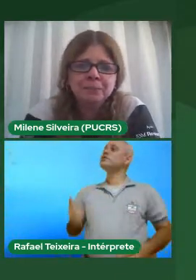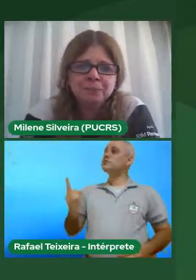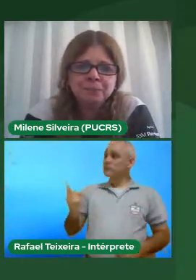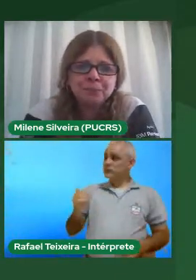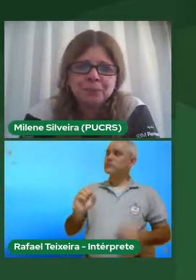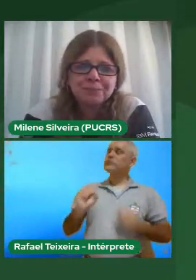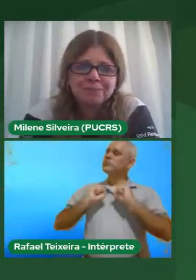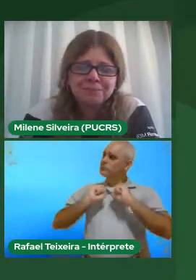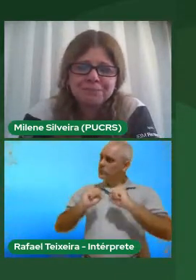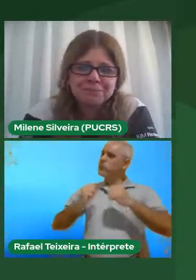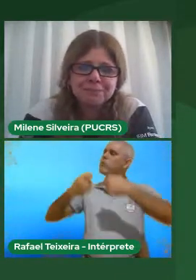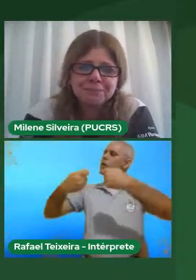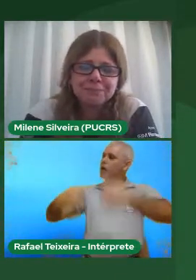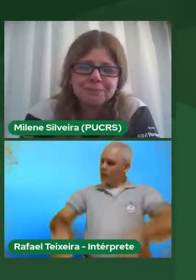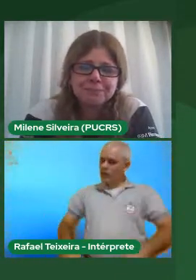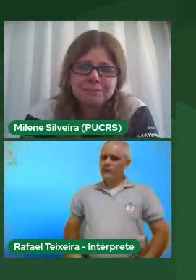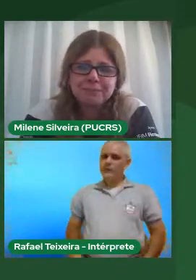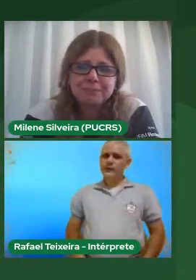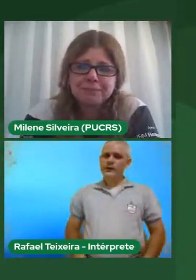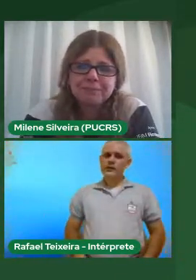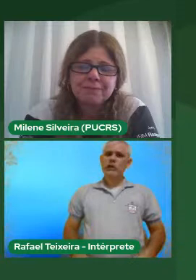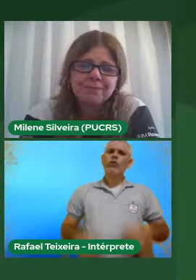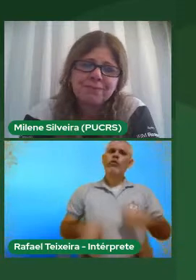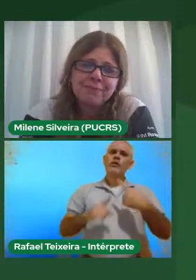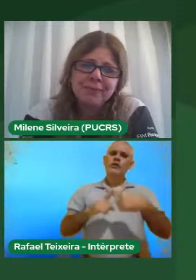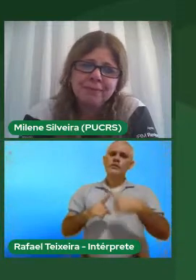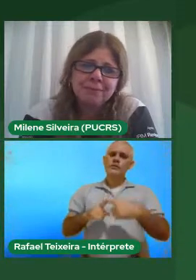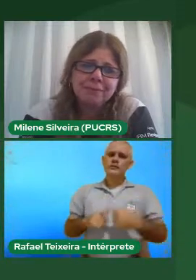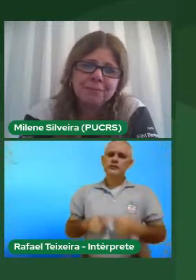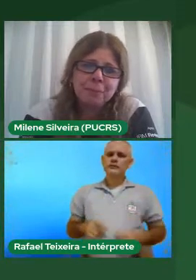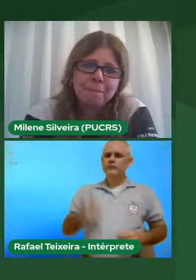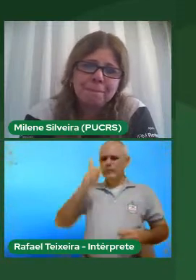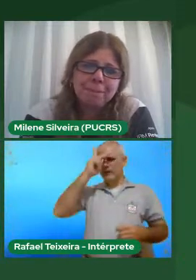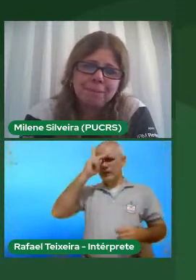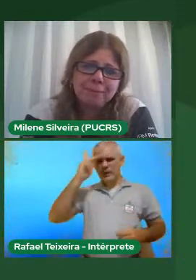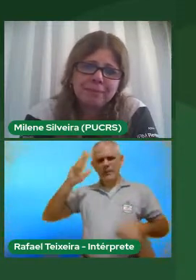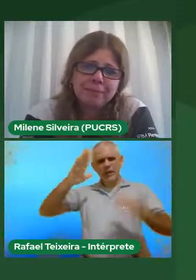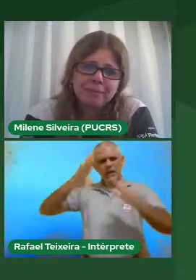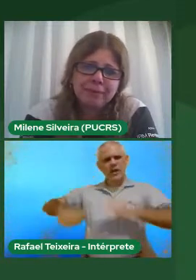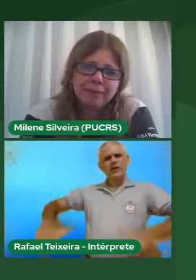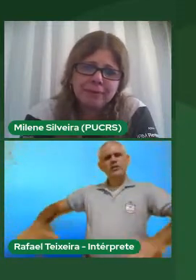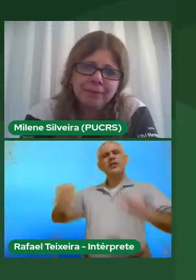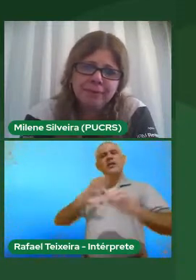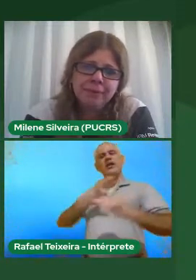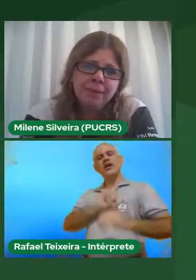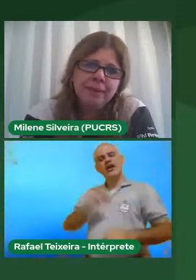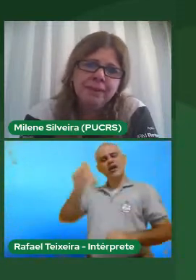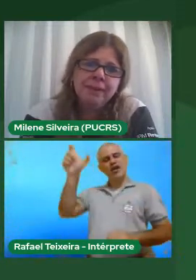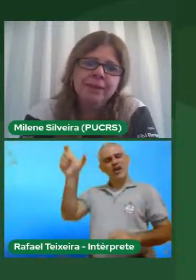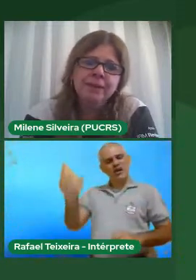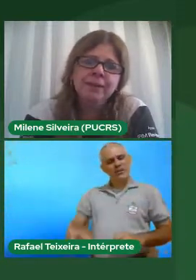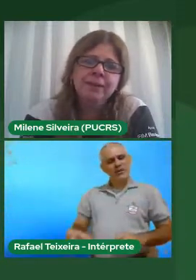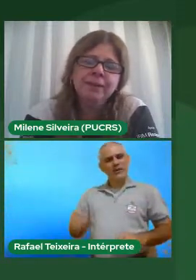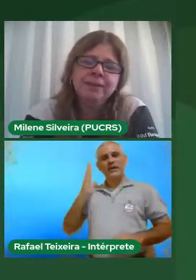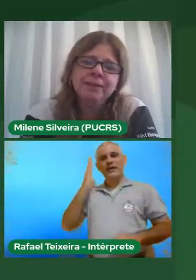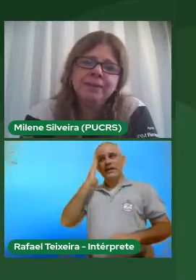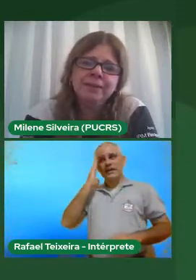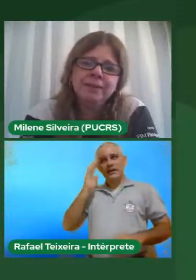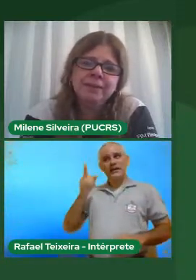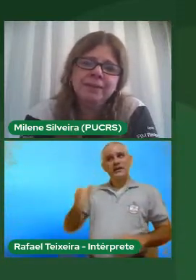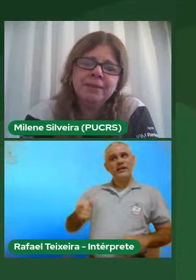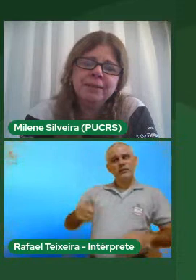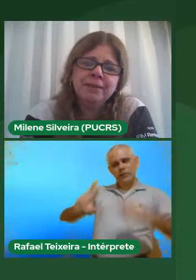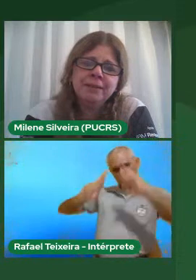de reconhecimento unânime, desse carinho que toda a comunidade tem pela Milene, como pessoa, como